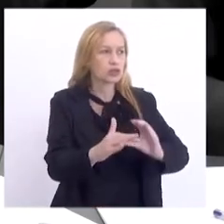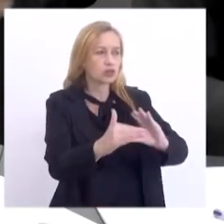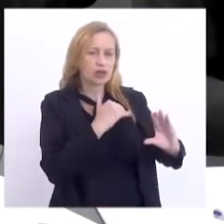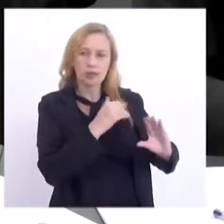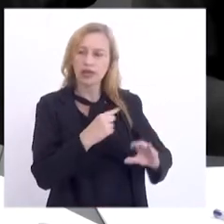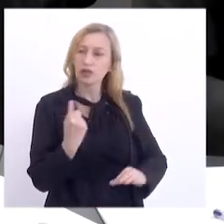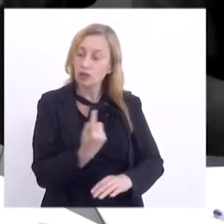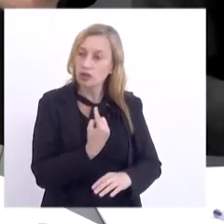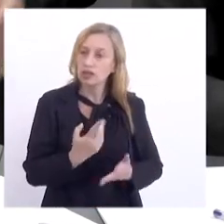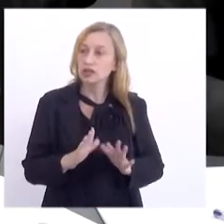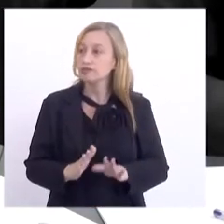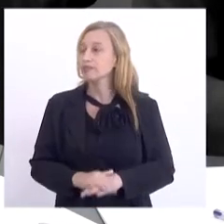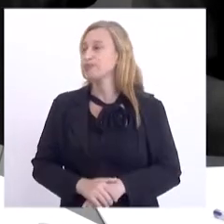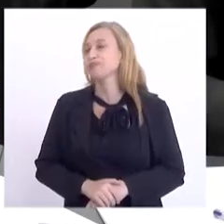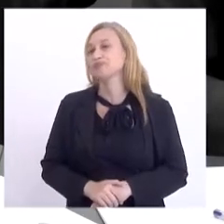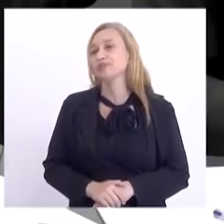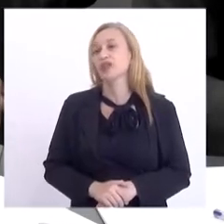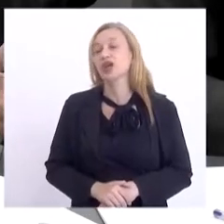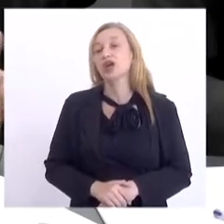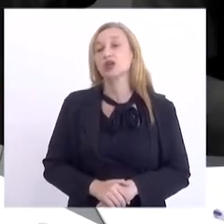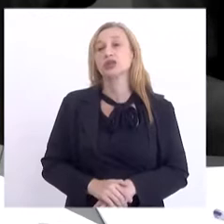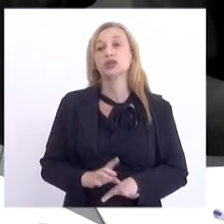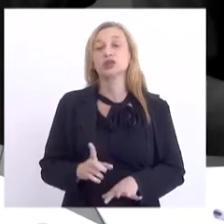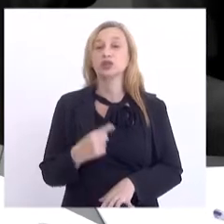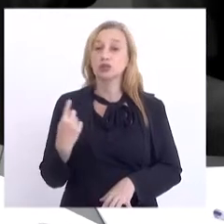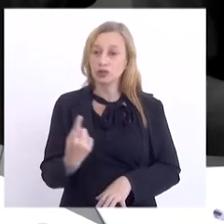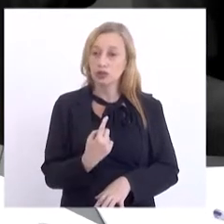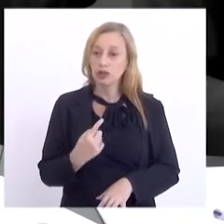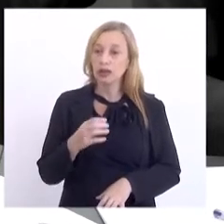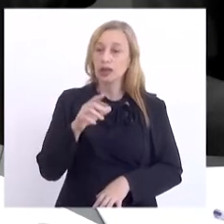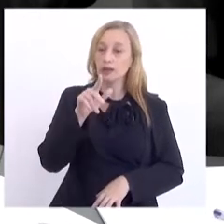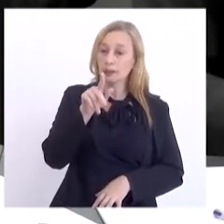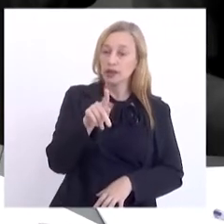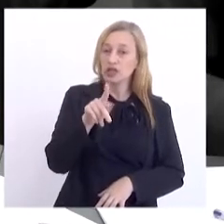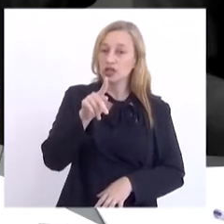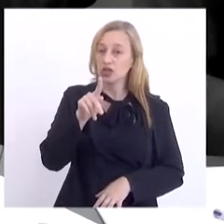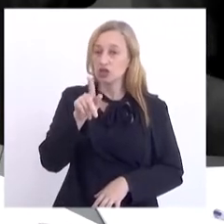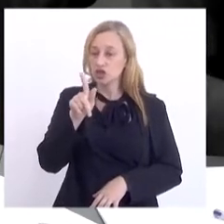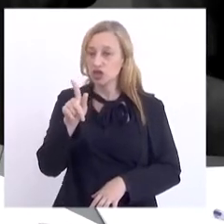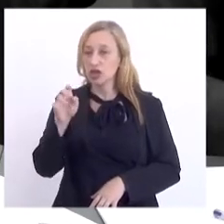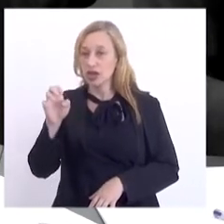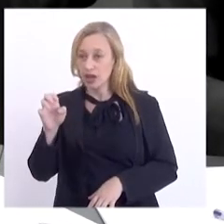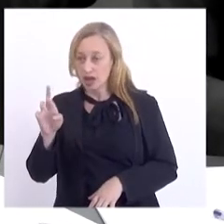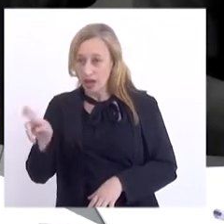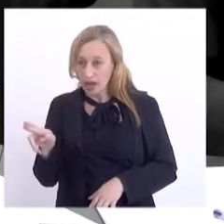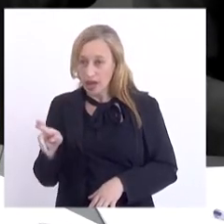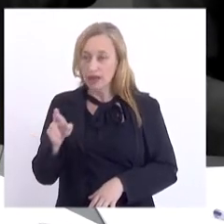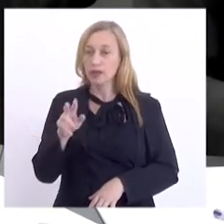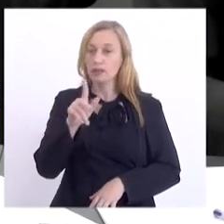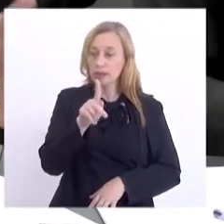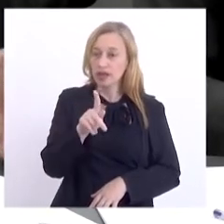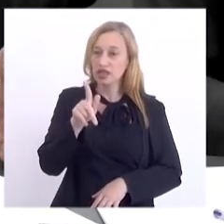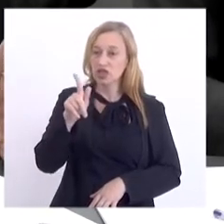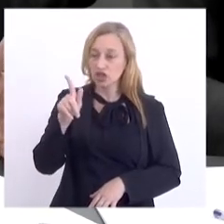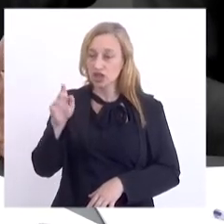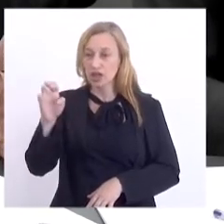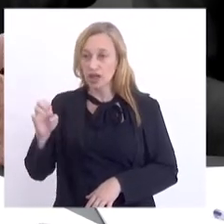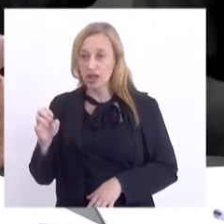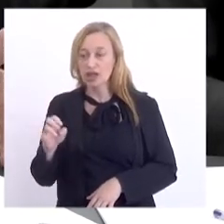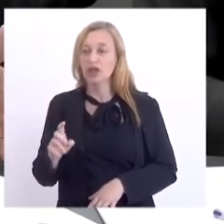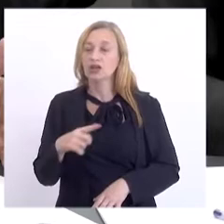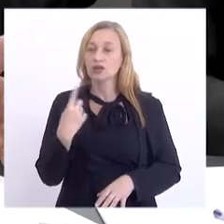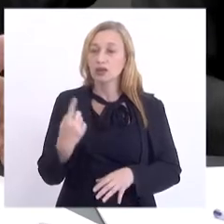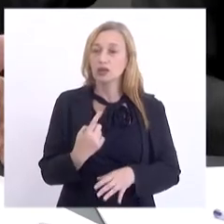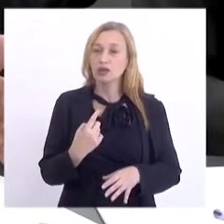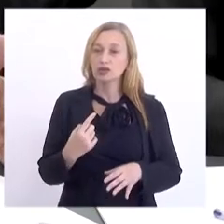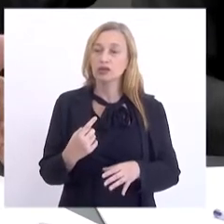gente é longe lá no sped aí seja nós estamos no momento agora de estabeleci toda normativa da